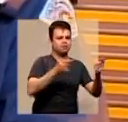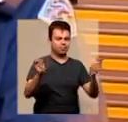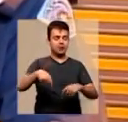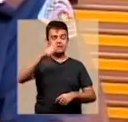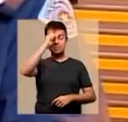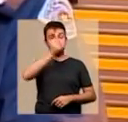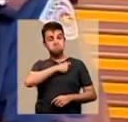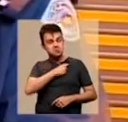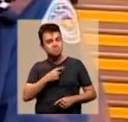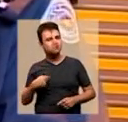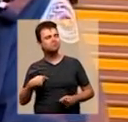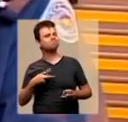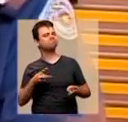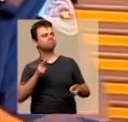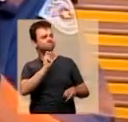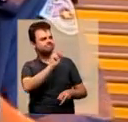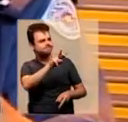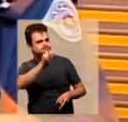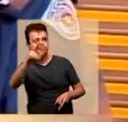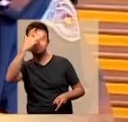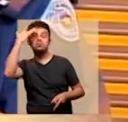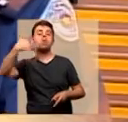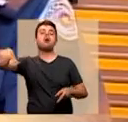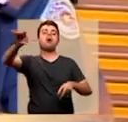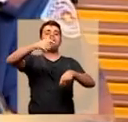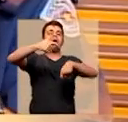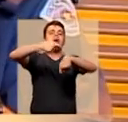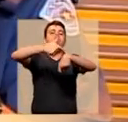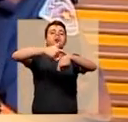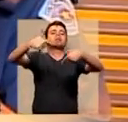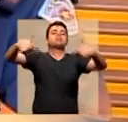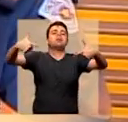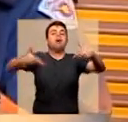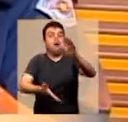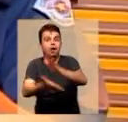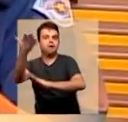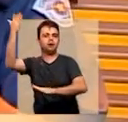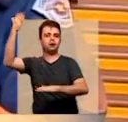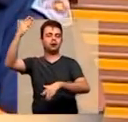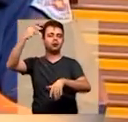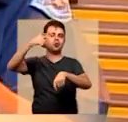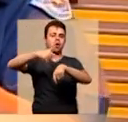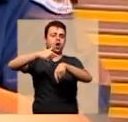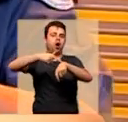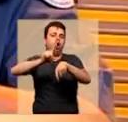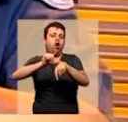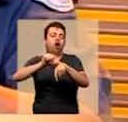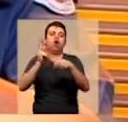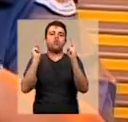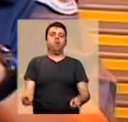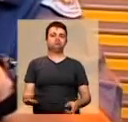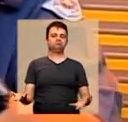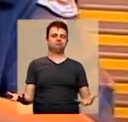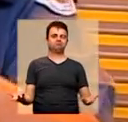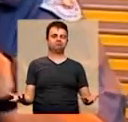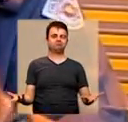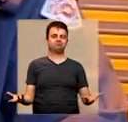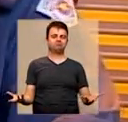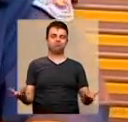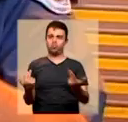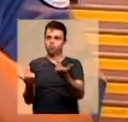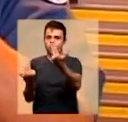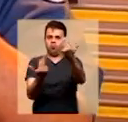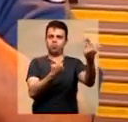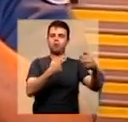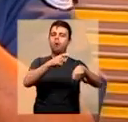motorista. Aqui em Rio Preto eu percebo o seguinte, todo mundo vai trabalhar no mesmo horário. Então, por exemplo, se você buscar nas avenidas